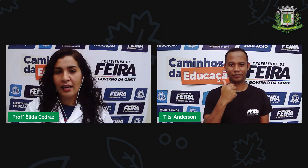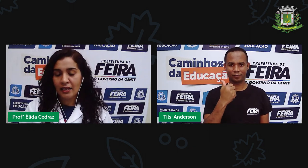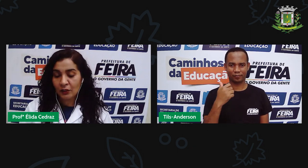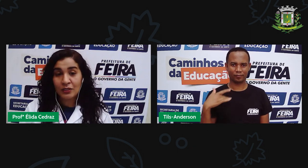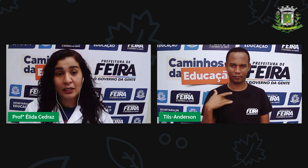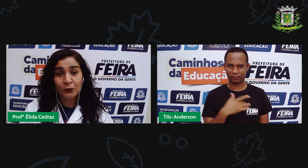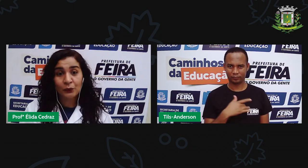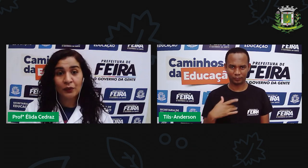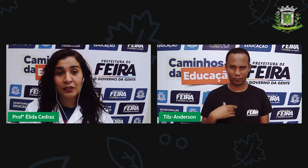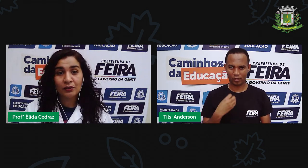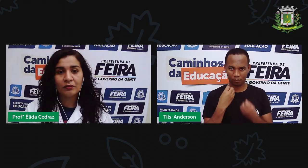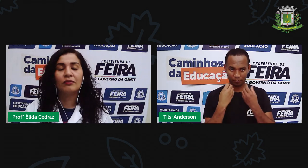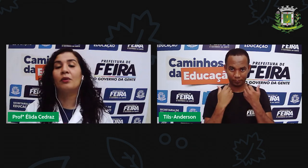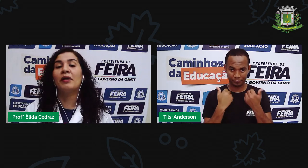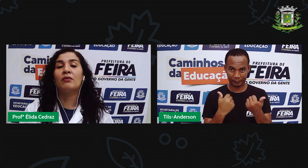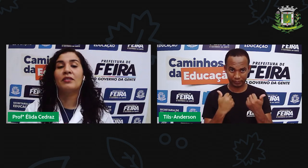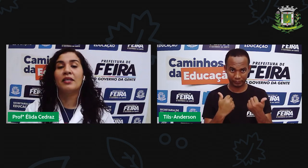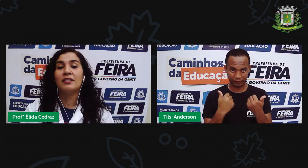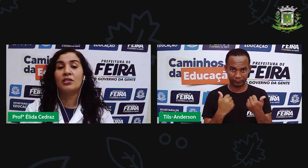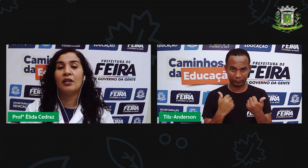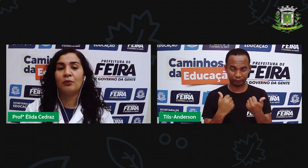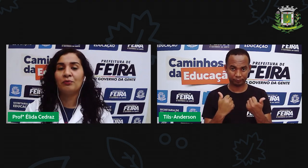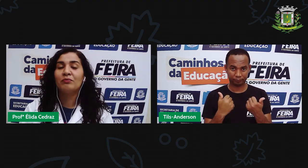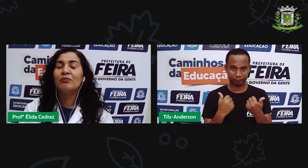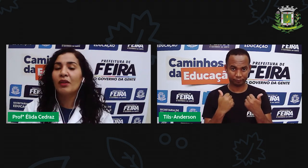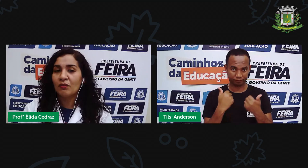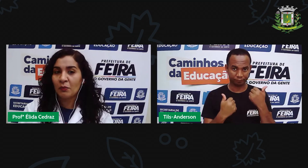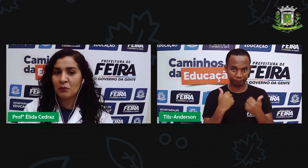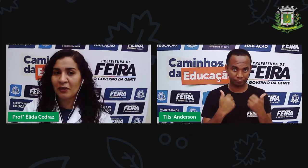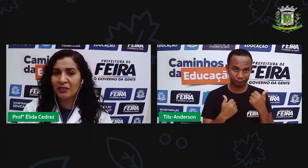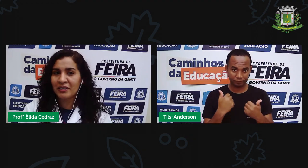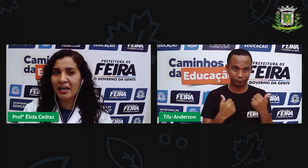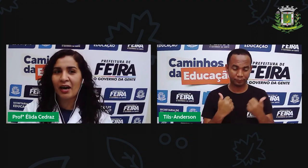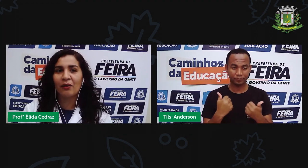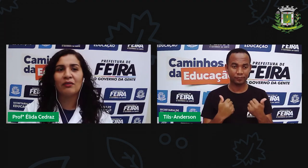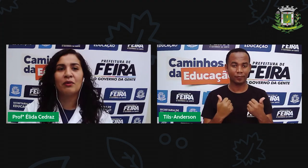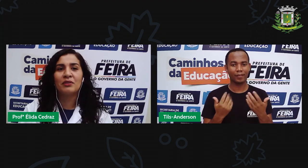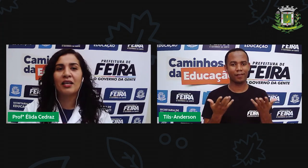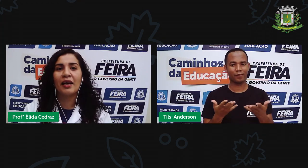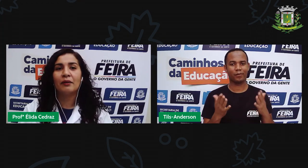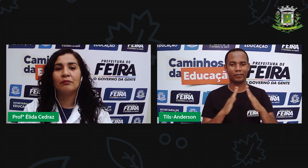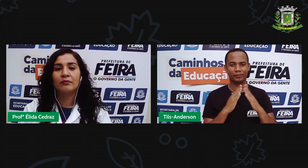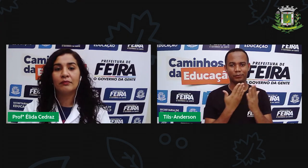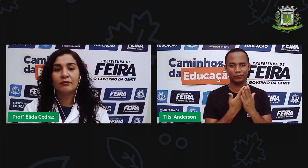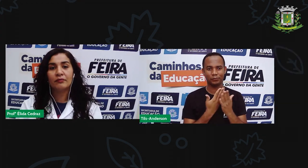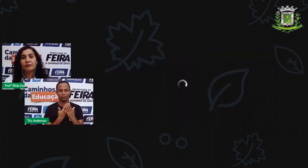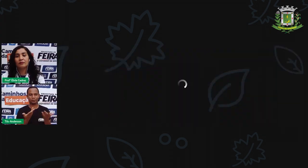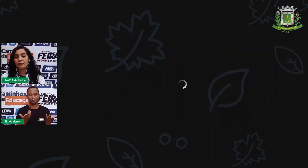E aí, galerinha do segundo ano, como é que vocês estão? Vamos para nossa aula? Vamos lá?